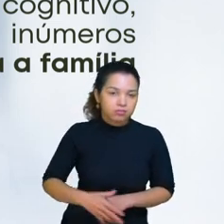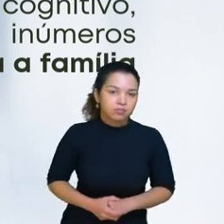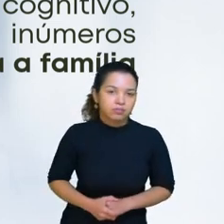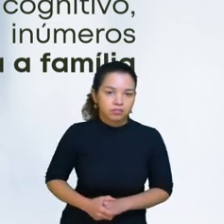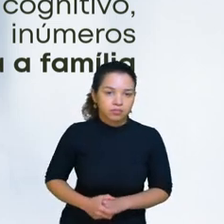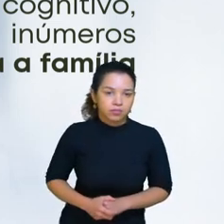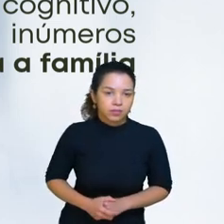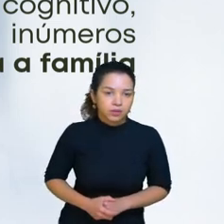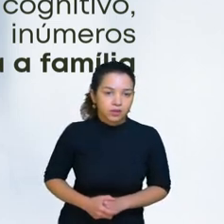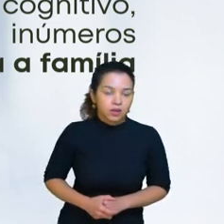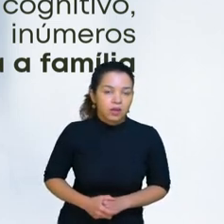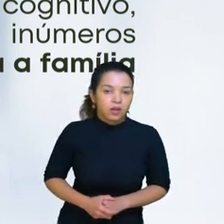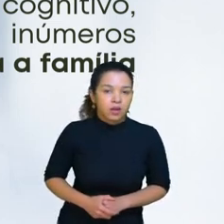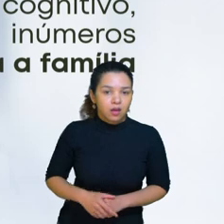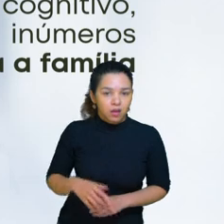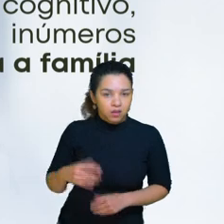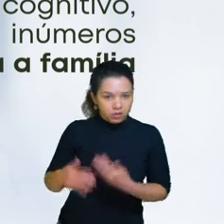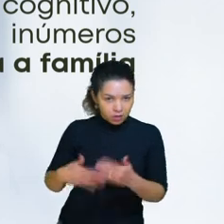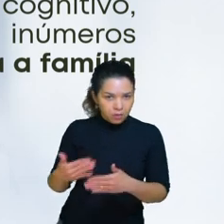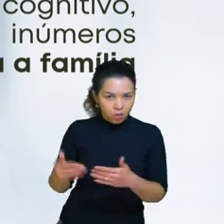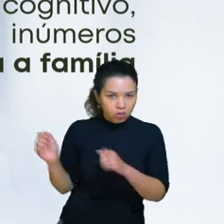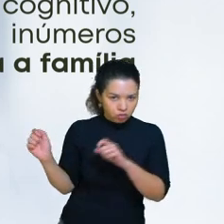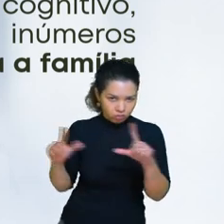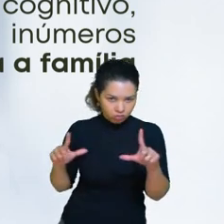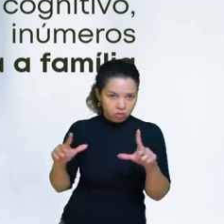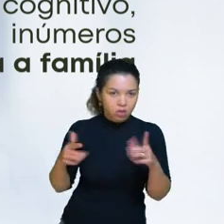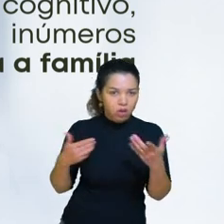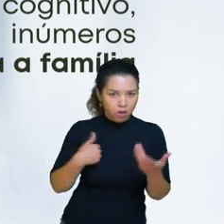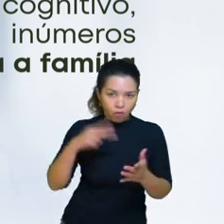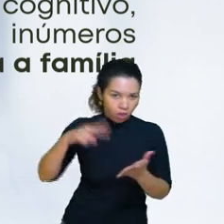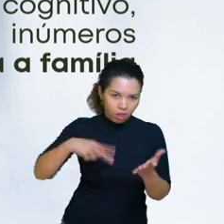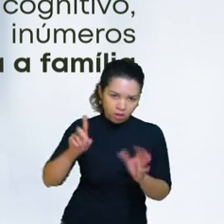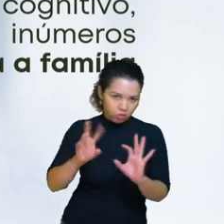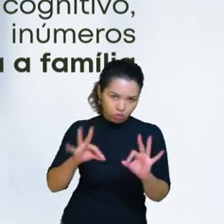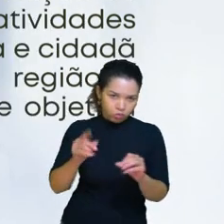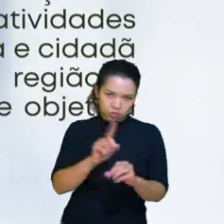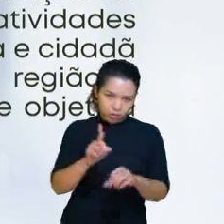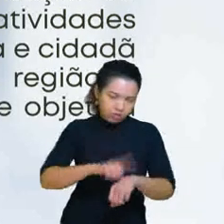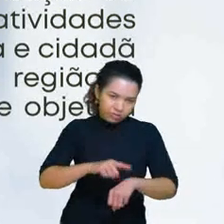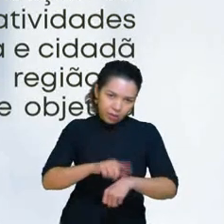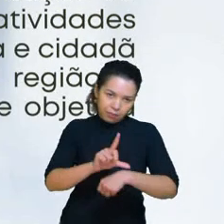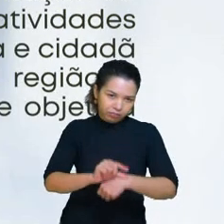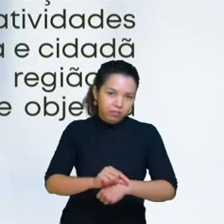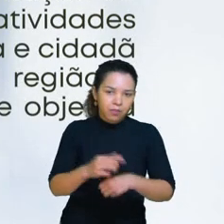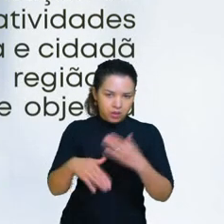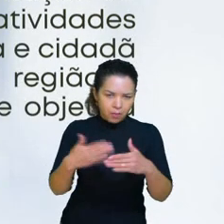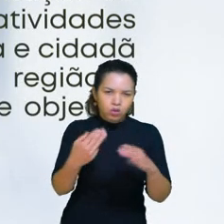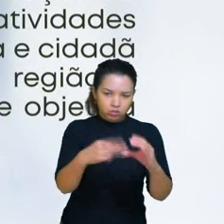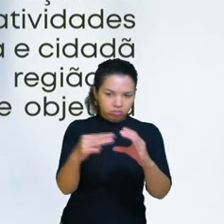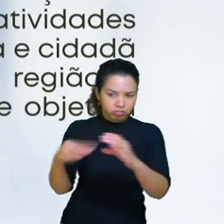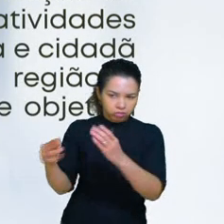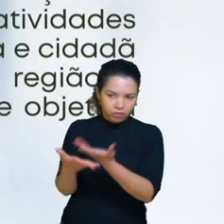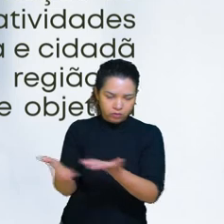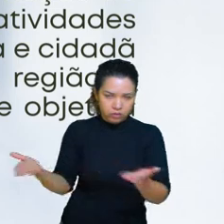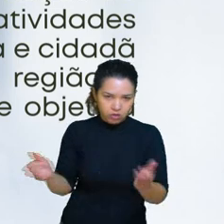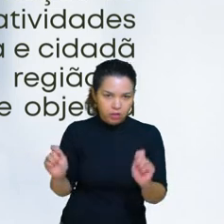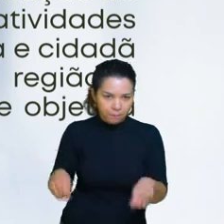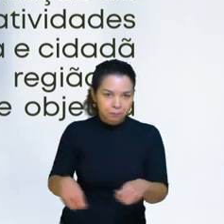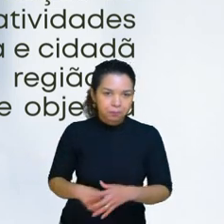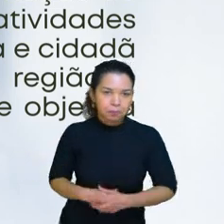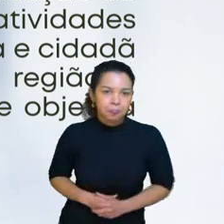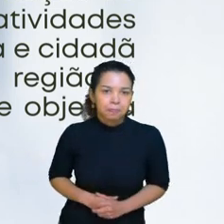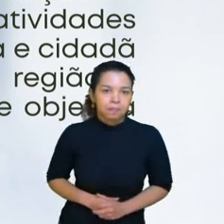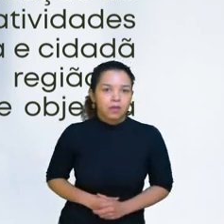depois eu eu imagino que seja compartilhado então eu não vou ler tudo aqui para causa do tempo depois o fortalecimento e Desenvolvimento da